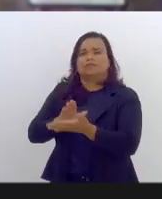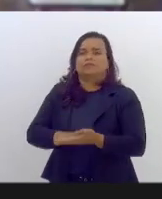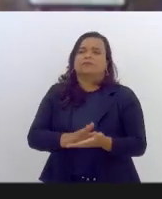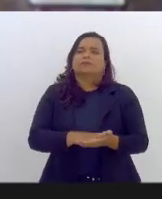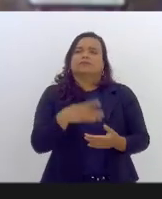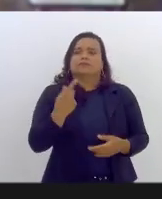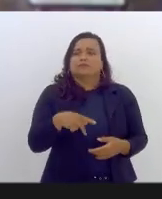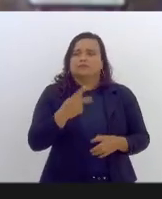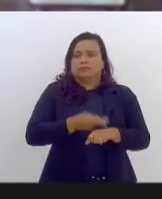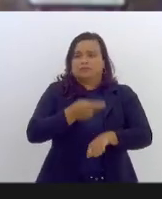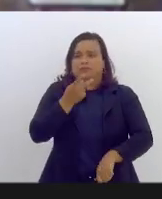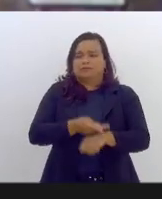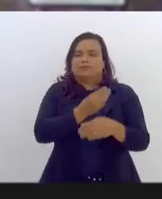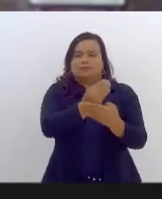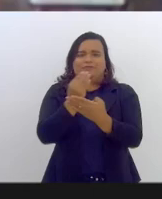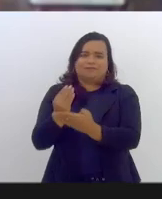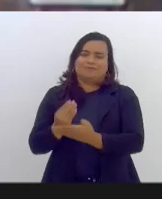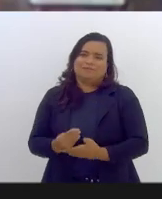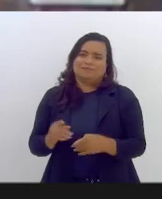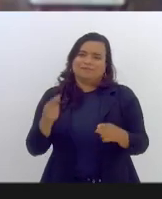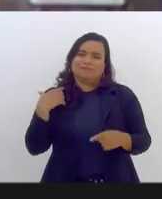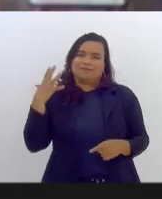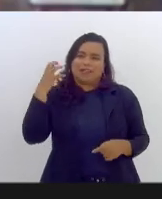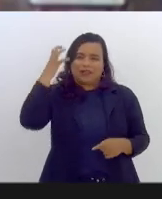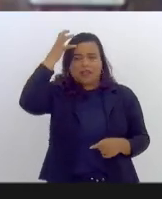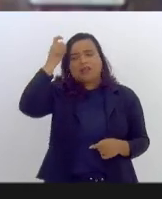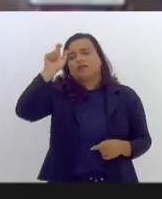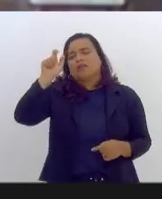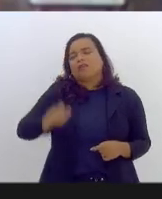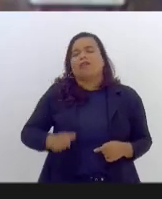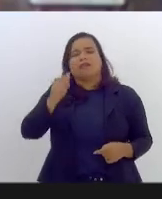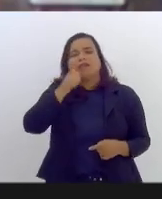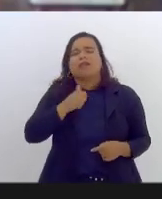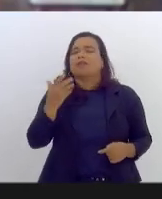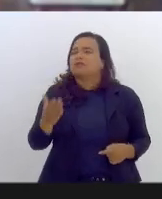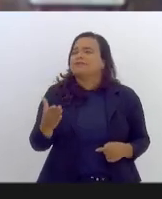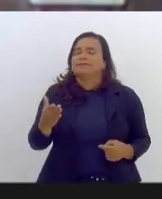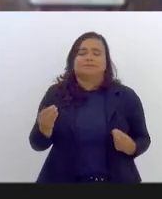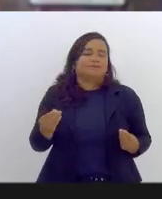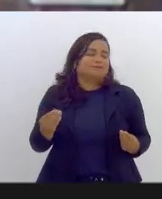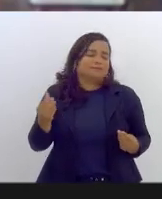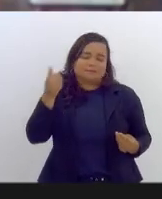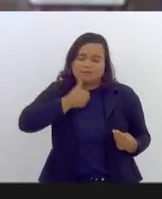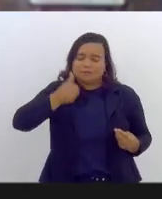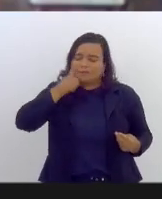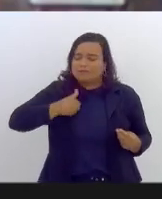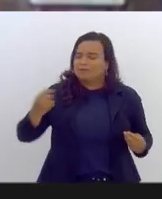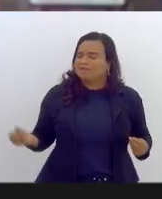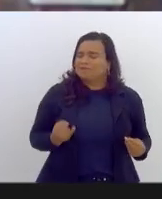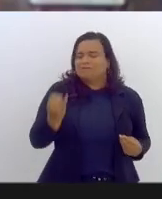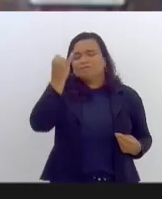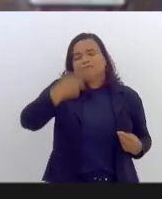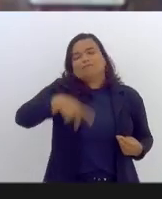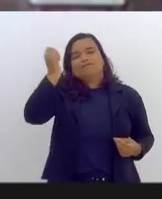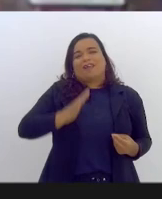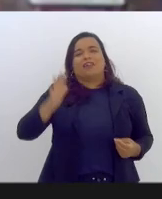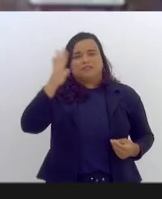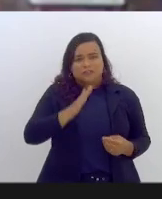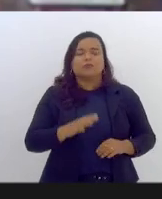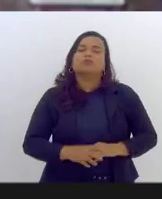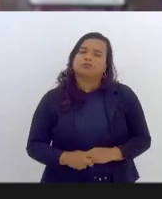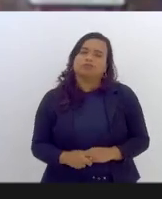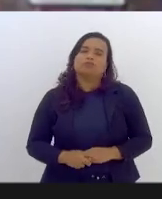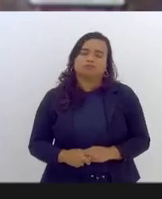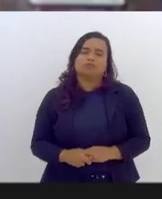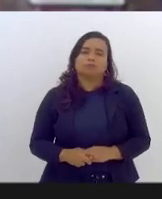esse prêmio. Marielle foi uma grande mulher brasileira, uma